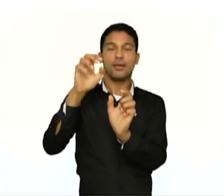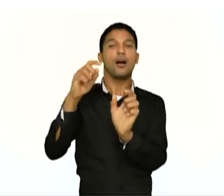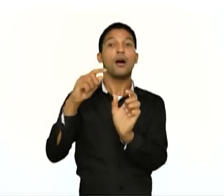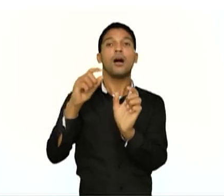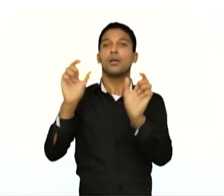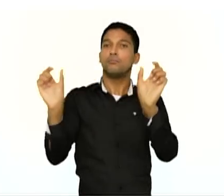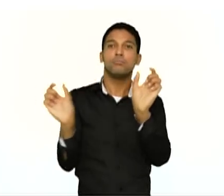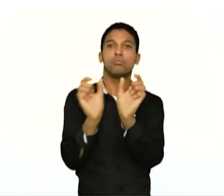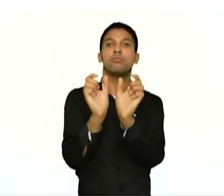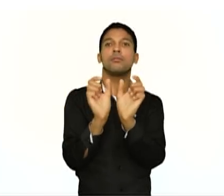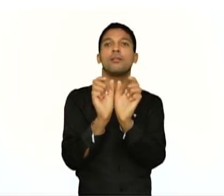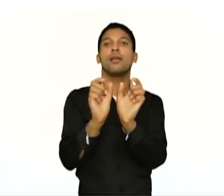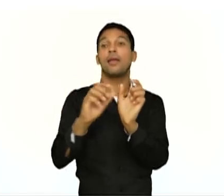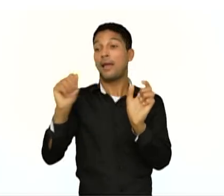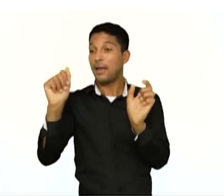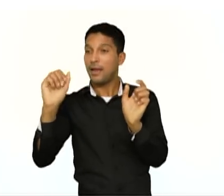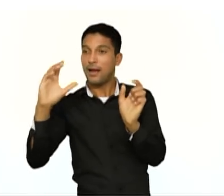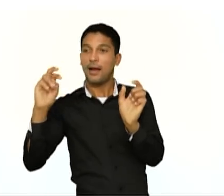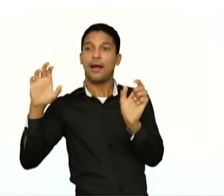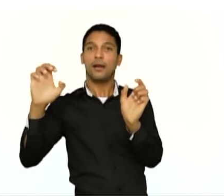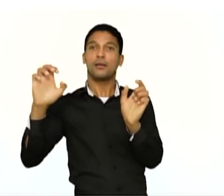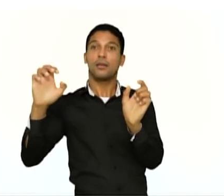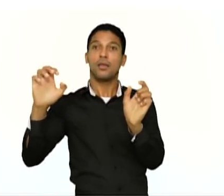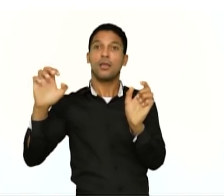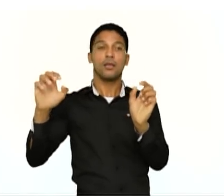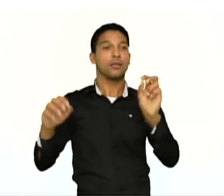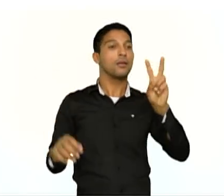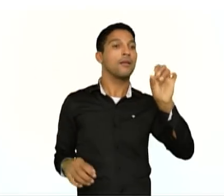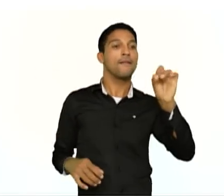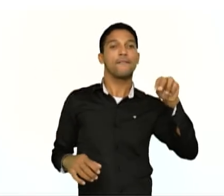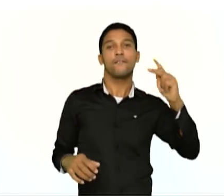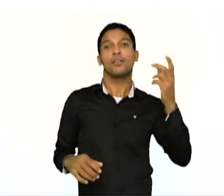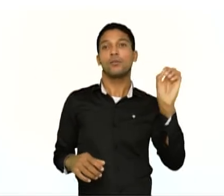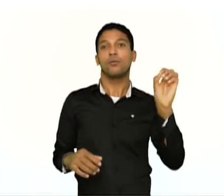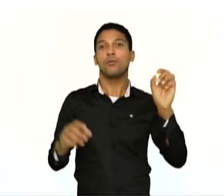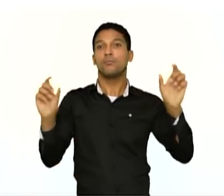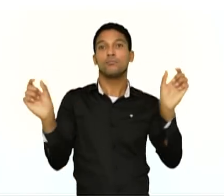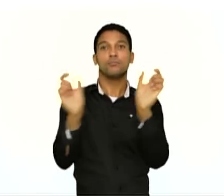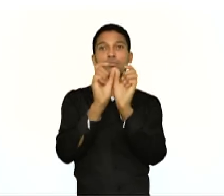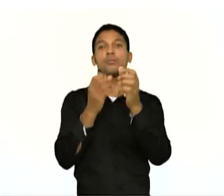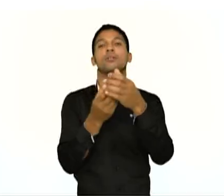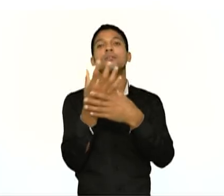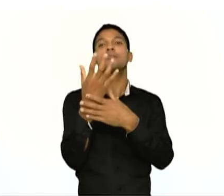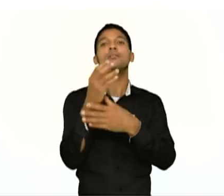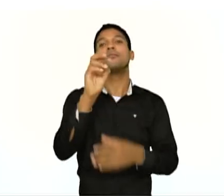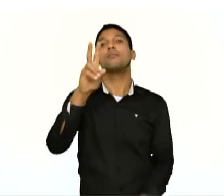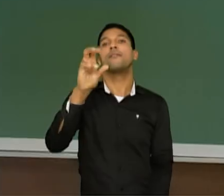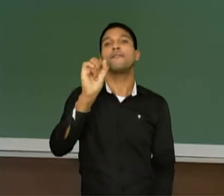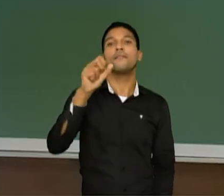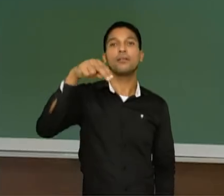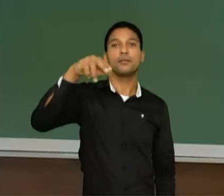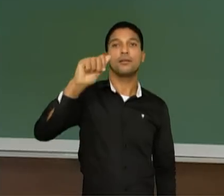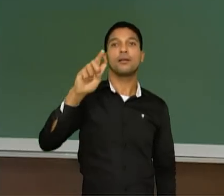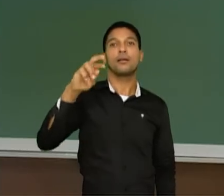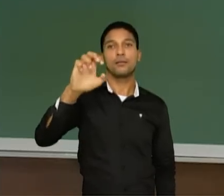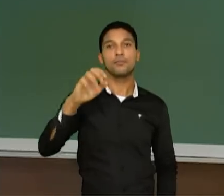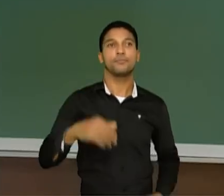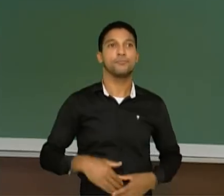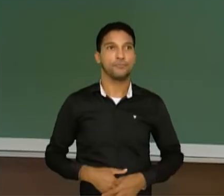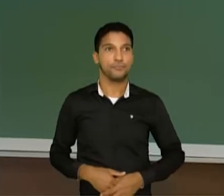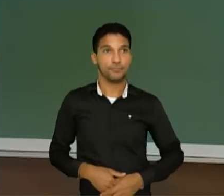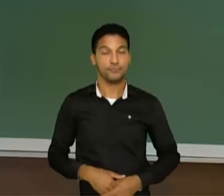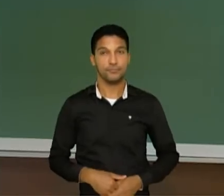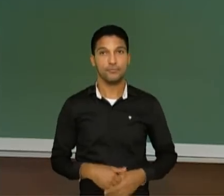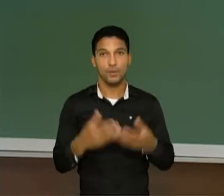E justaposição, olhem aqui os exemplos. Girassol. Né? Por que a gente chama de justaposição e não aglutinação?